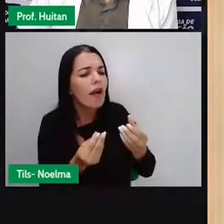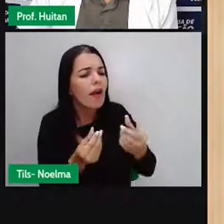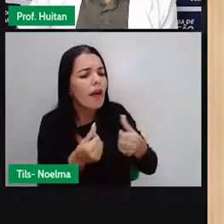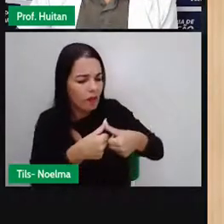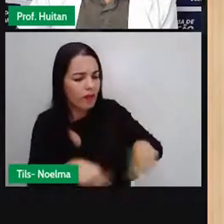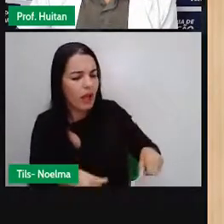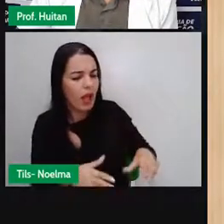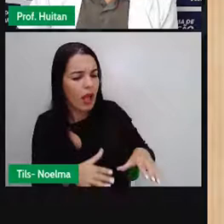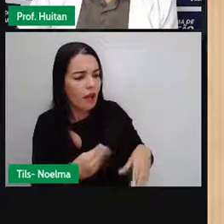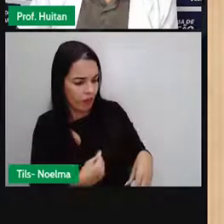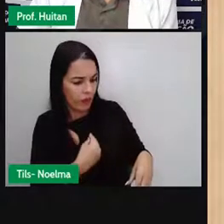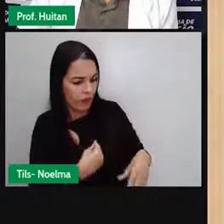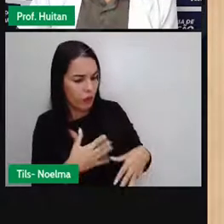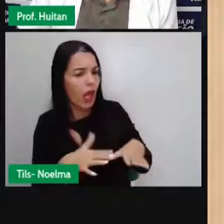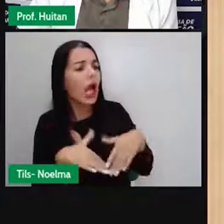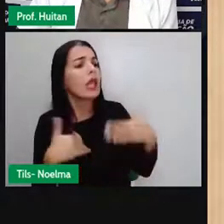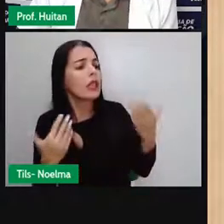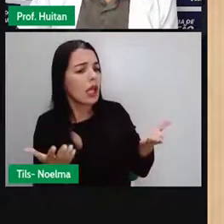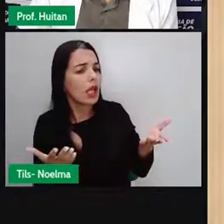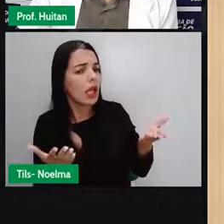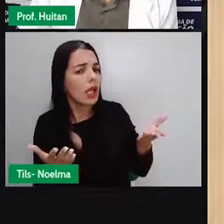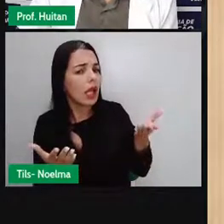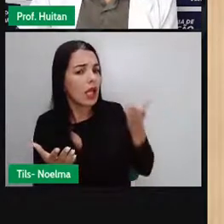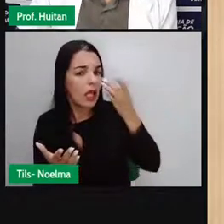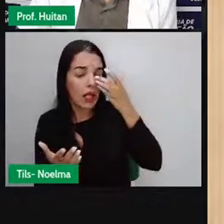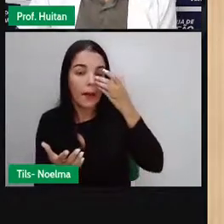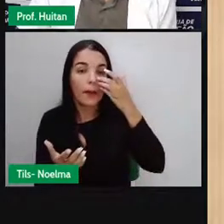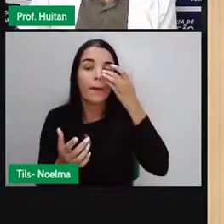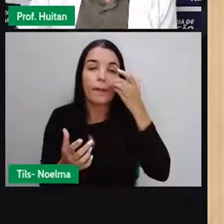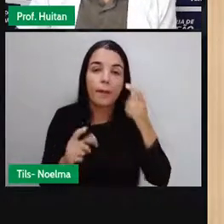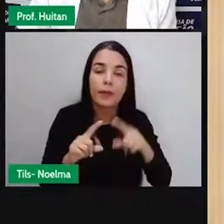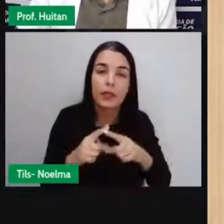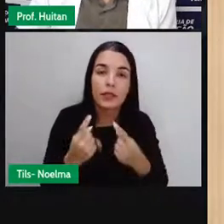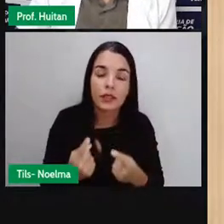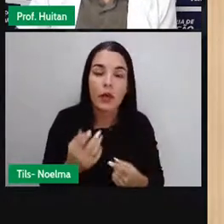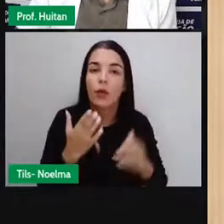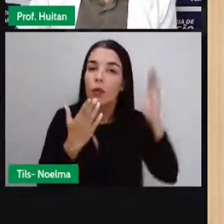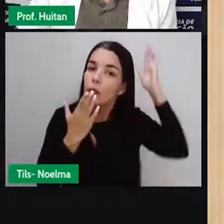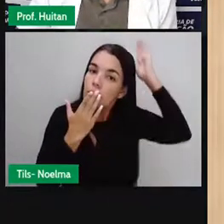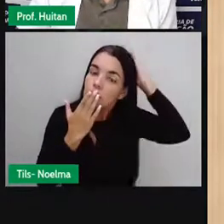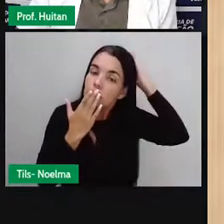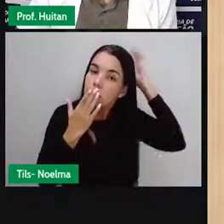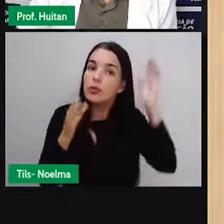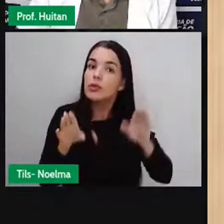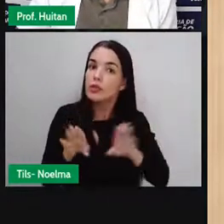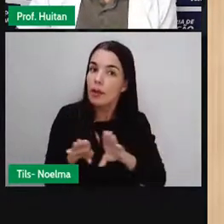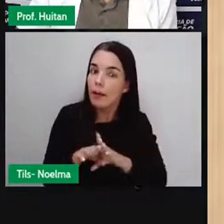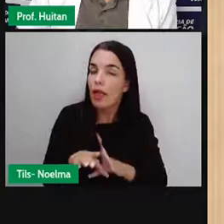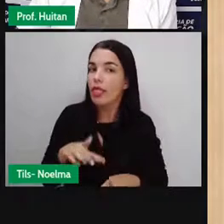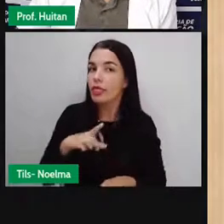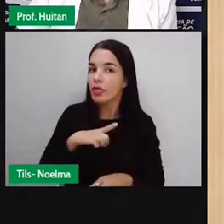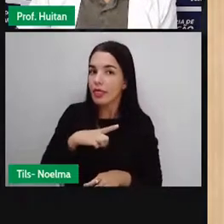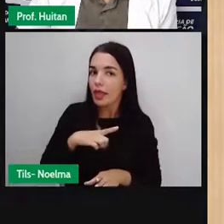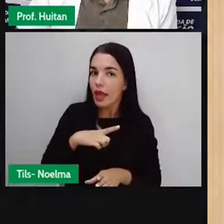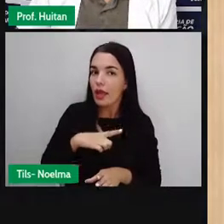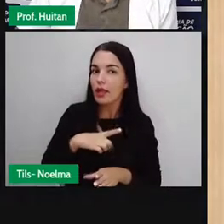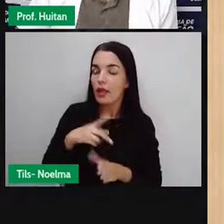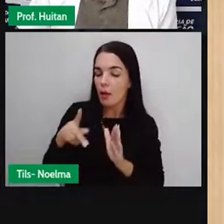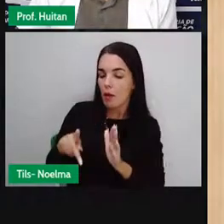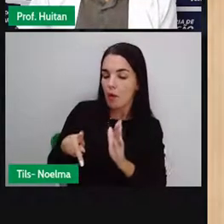Será que os índios eles também não tiveram a forma de leitura? Nós sabemos que os